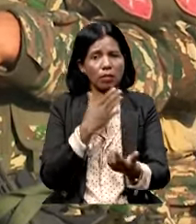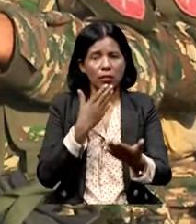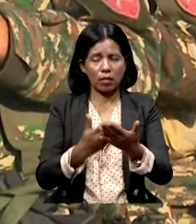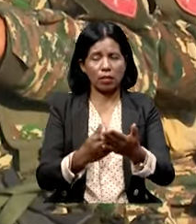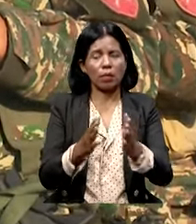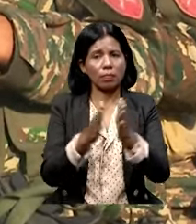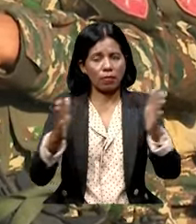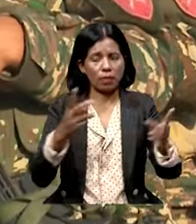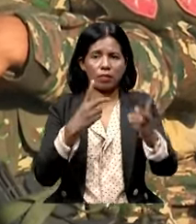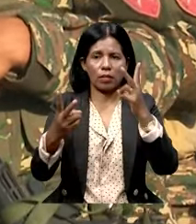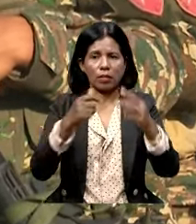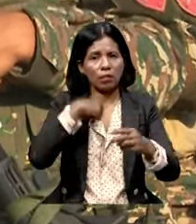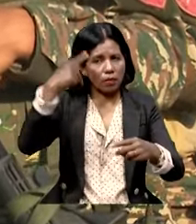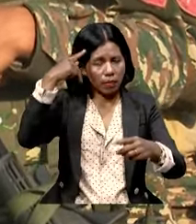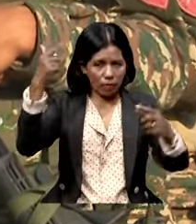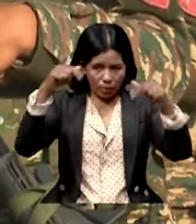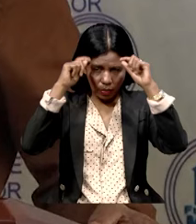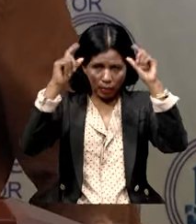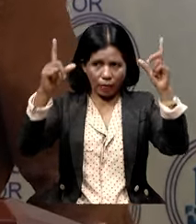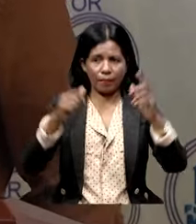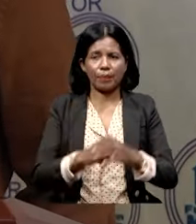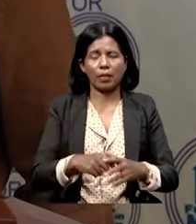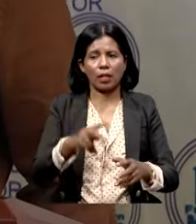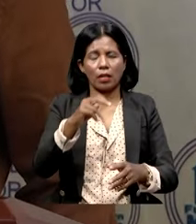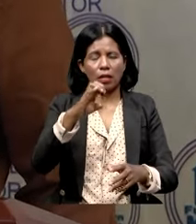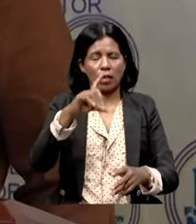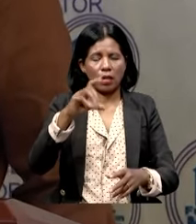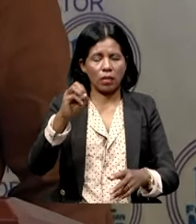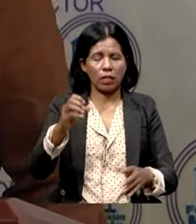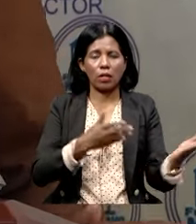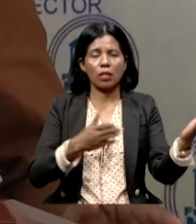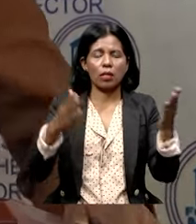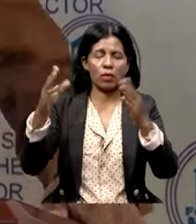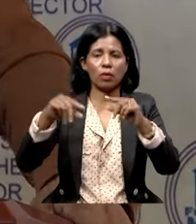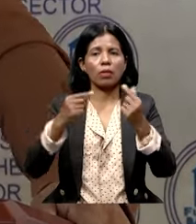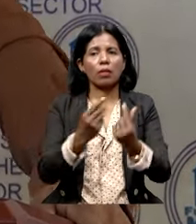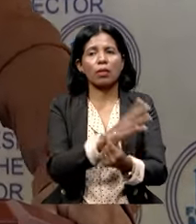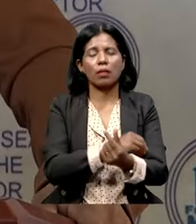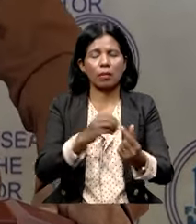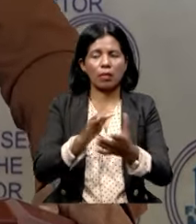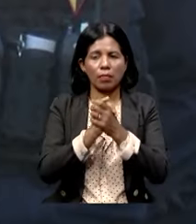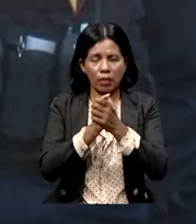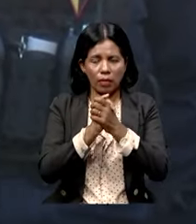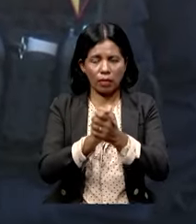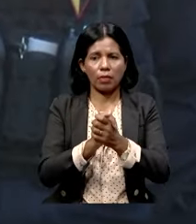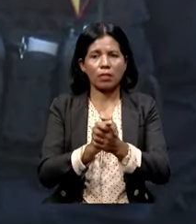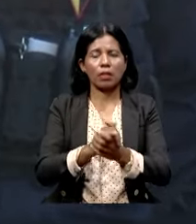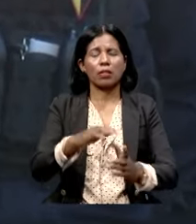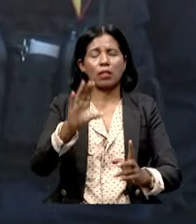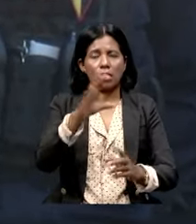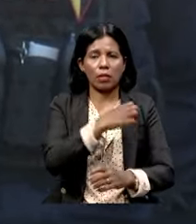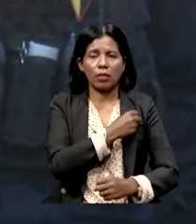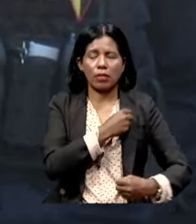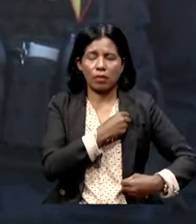boa de visita para Francisco, em Timor-Leste. Nelson Belo, Lori Fundação Mahim e Naran, foi parabéns para o Comandante Força Conjunta